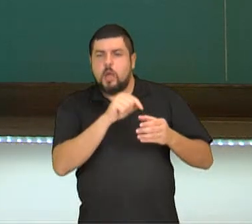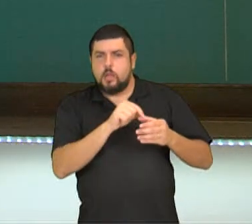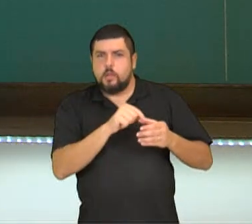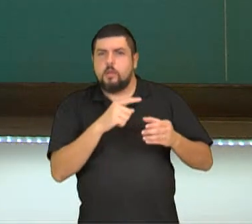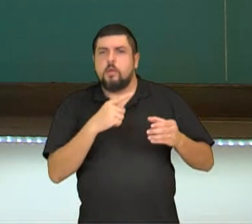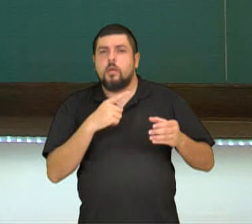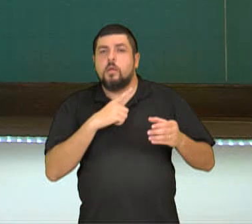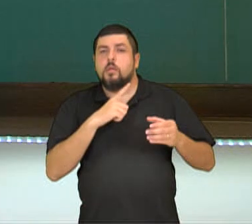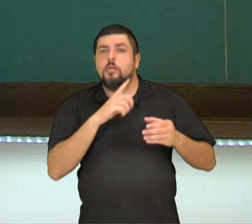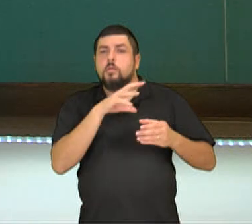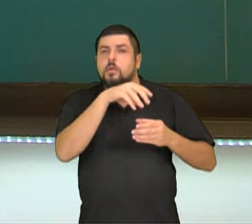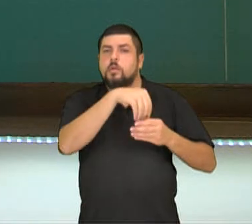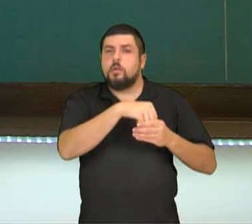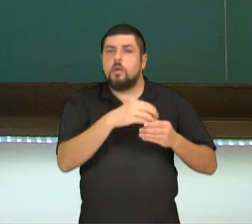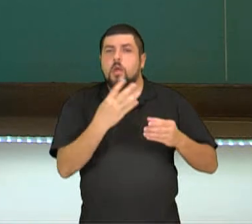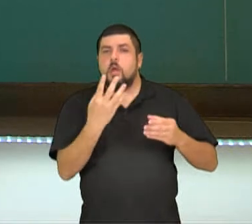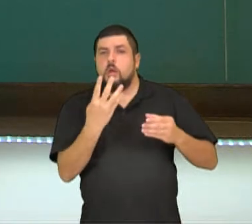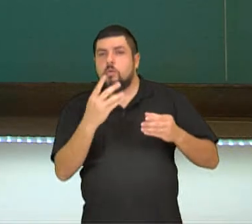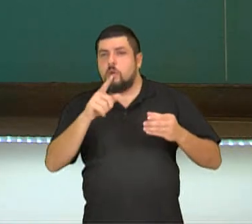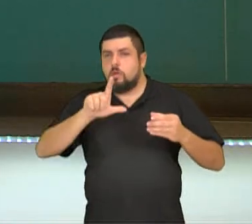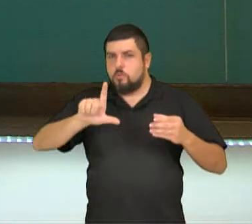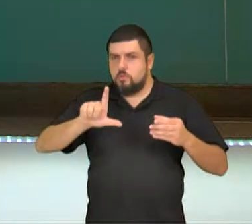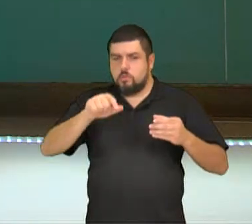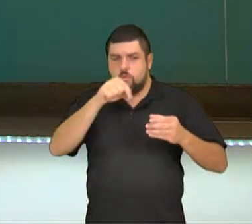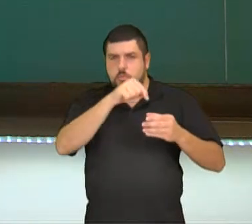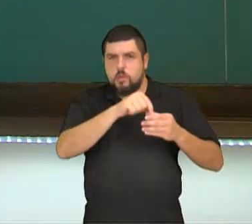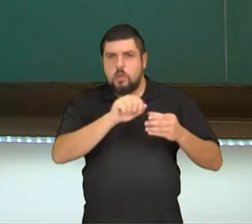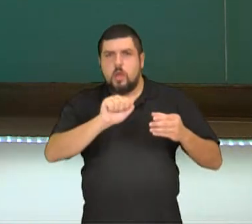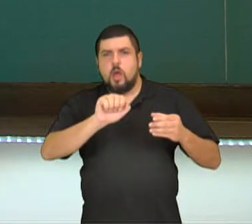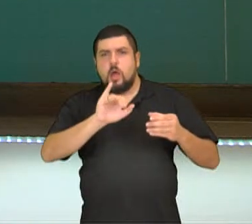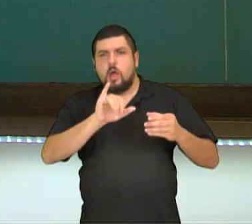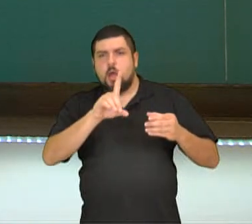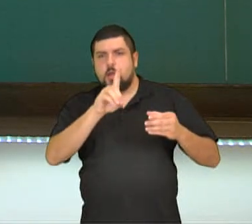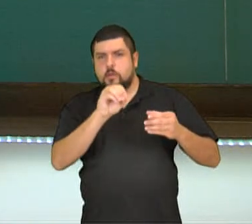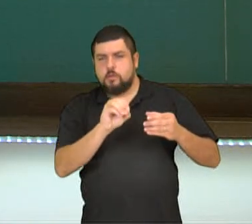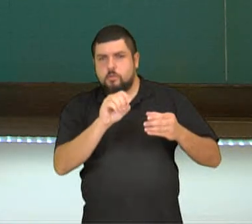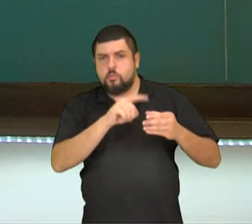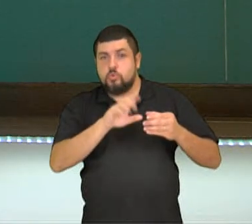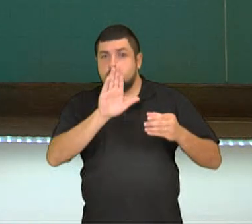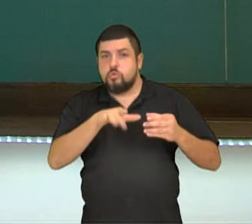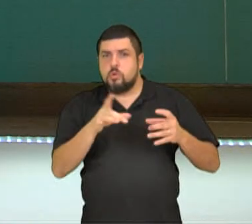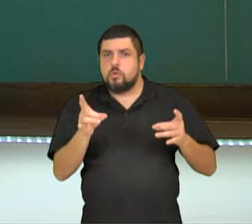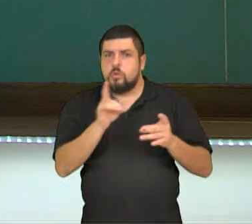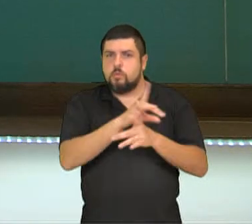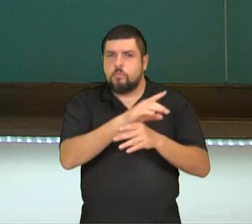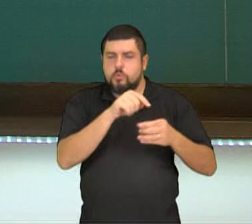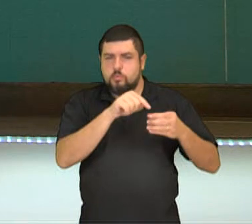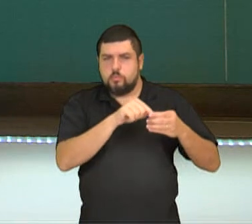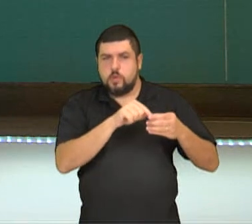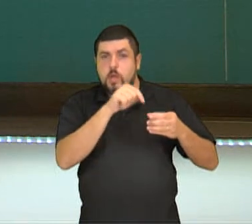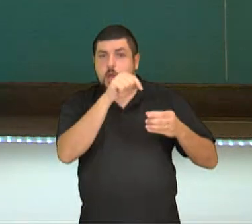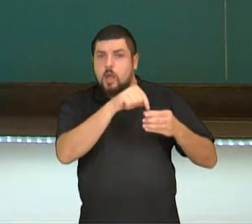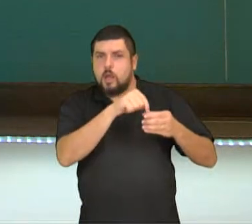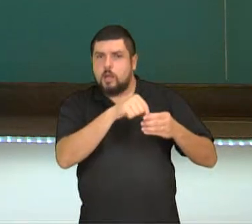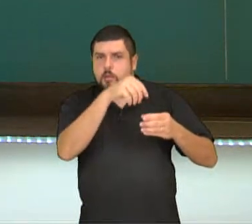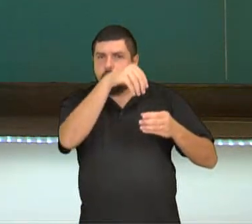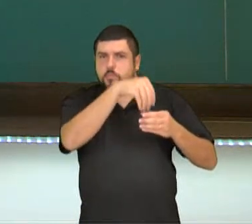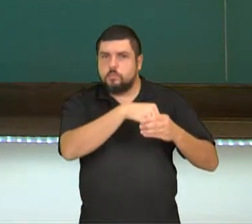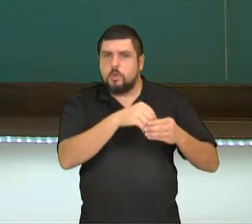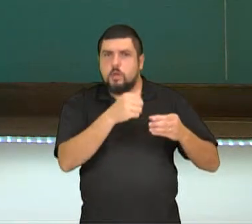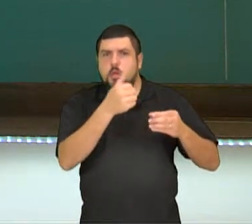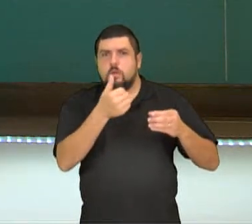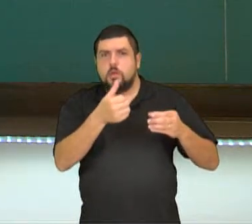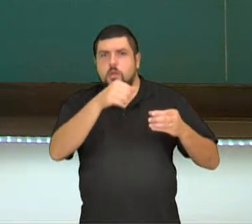4 litros de uma solução concentrada do ácido sulfúrico, onde tem 196 gramas por litro. E